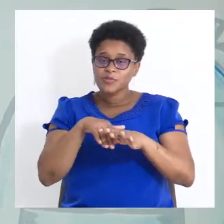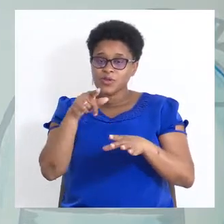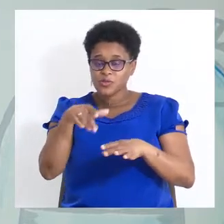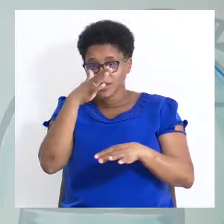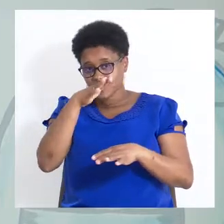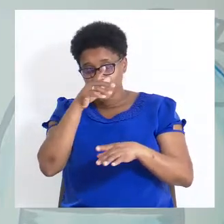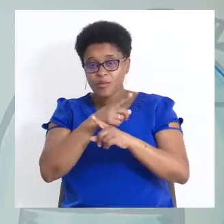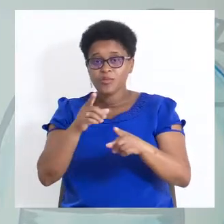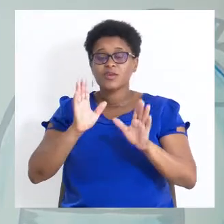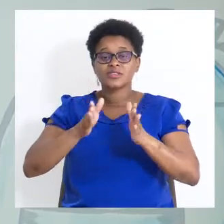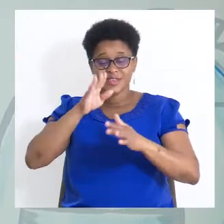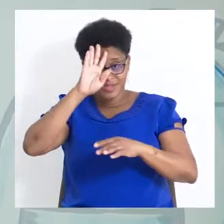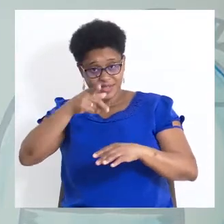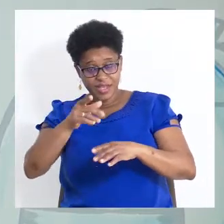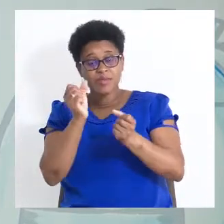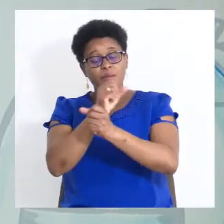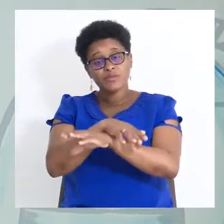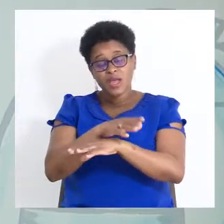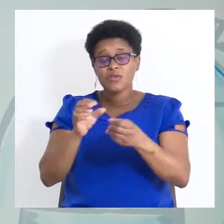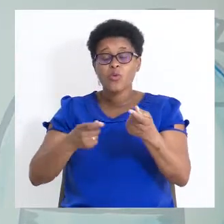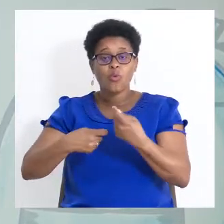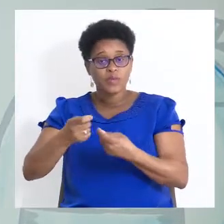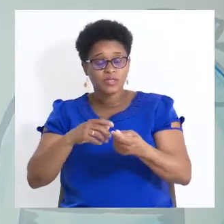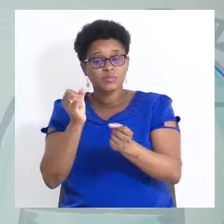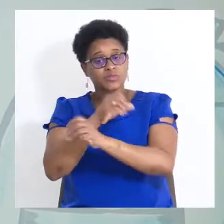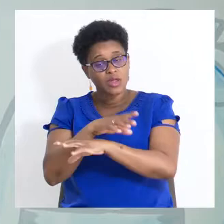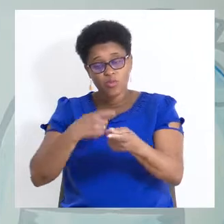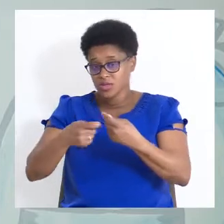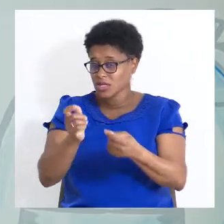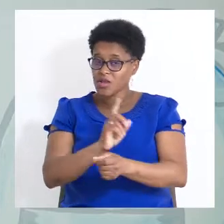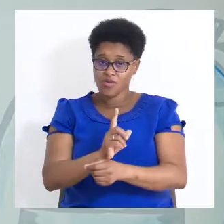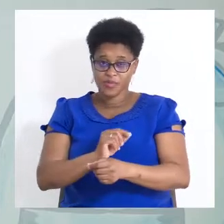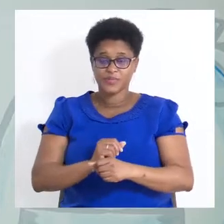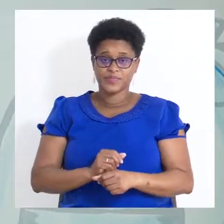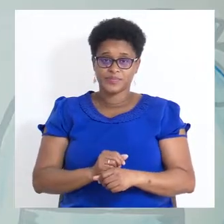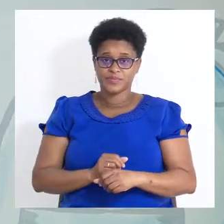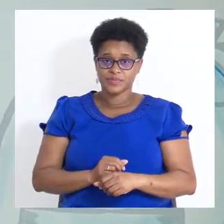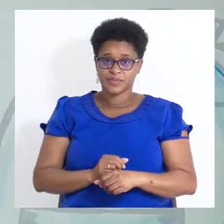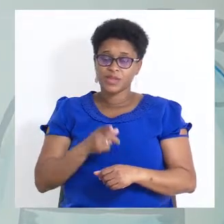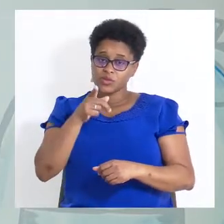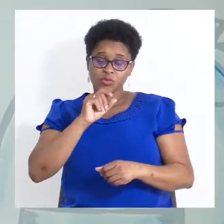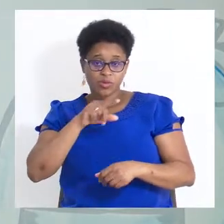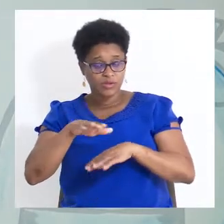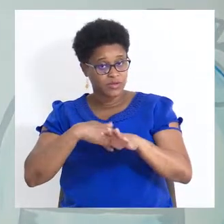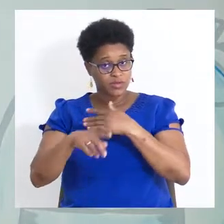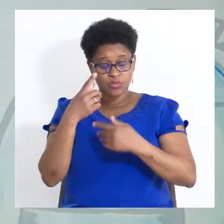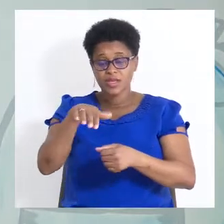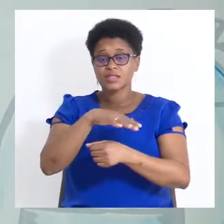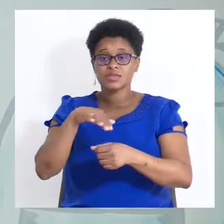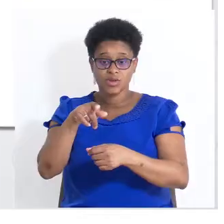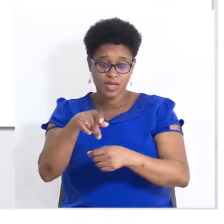numa atividade porque já sabes que há publicidade comercial e publicidade não comercial. Por isso, tu podes fazer uma dessas